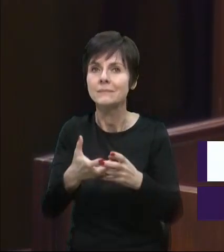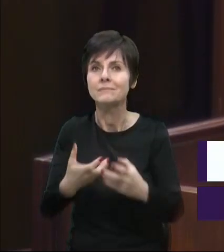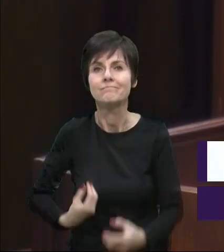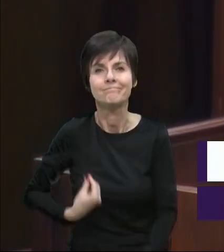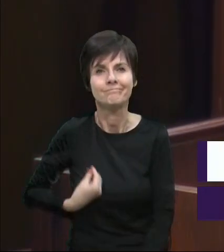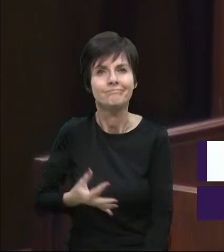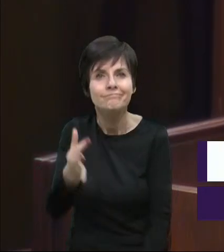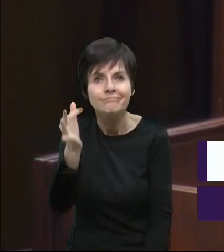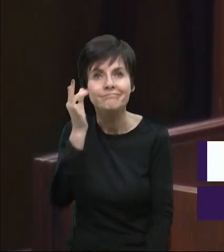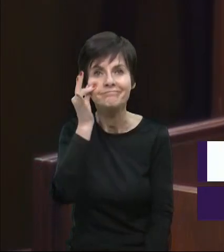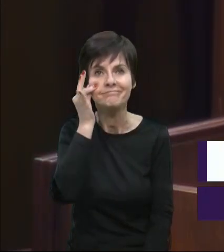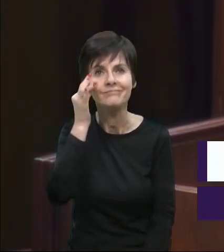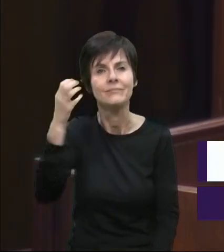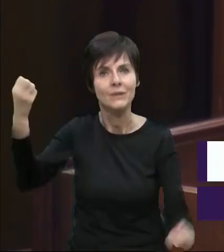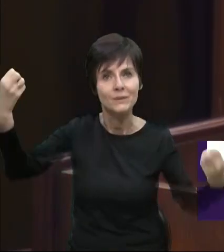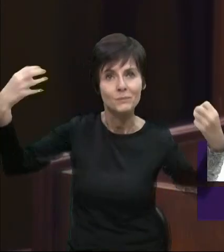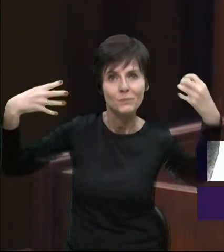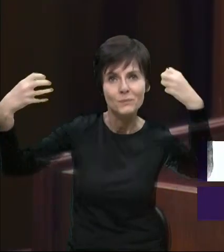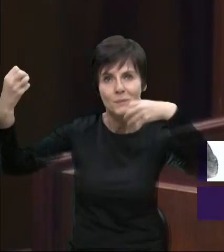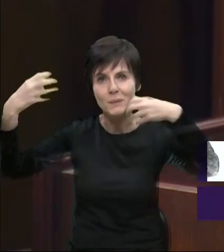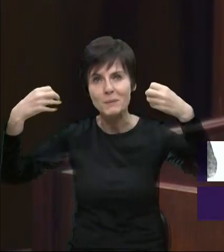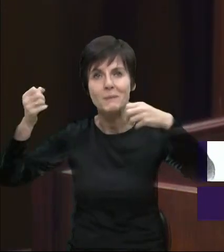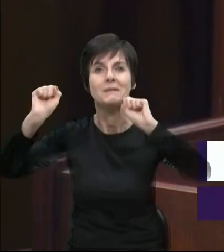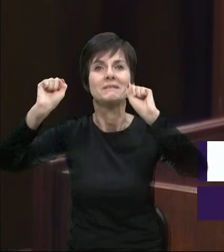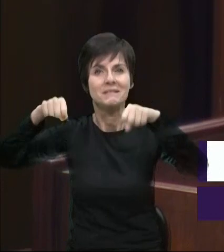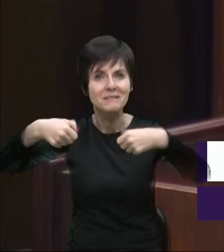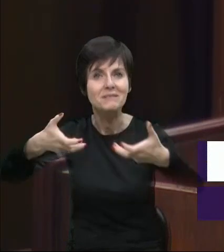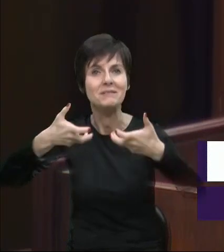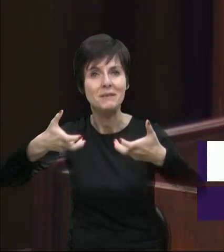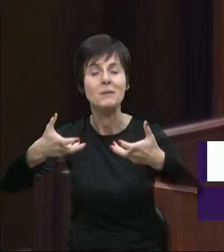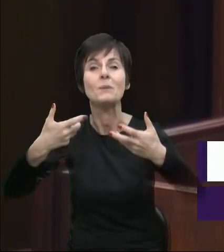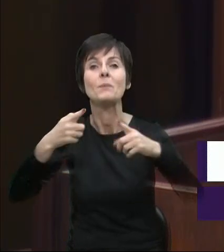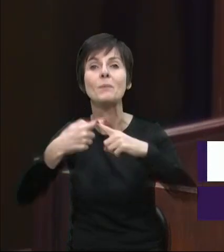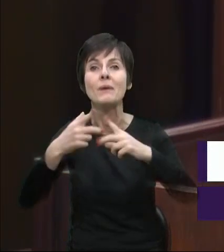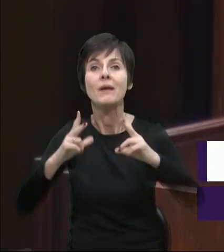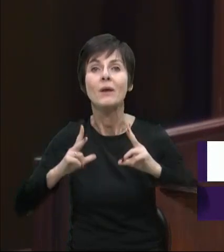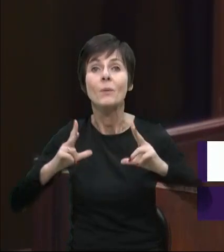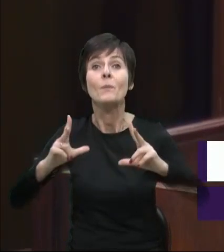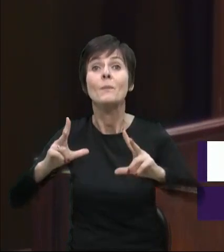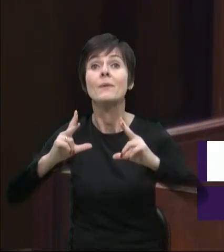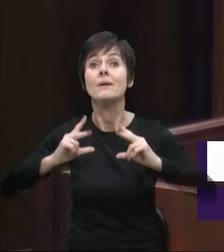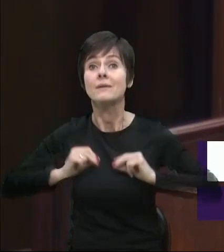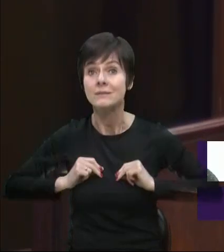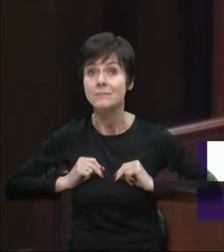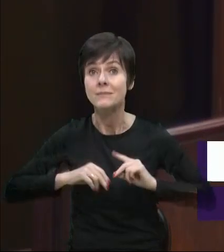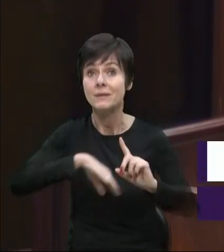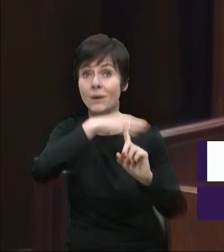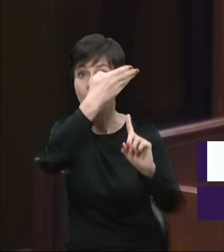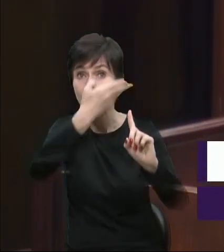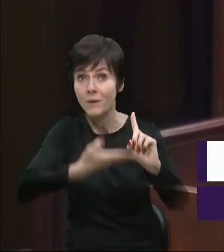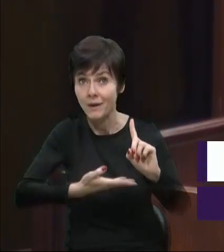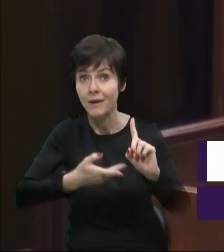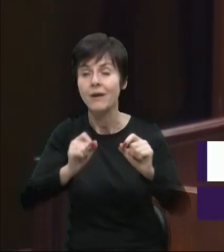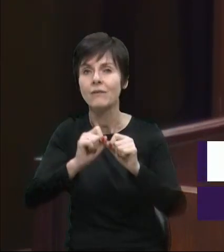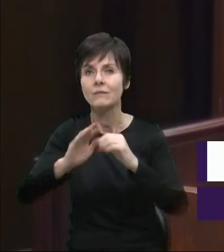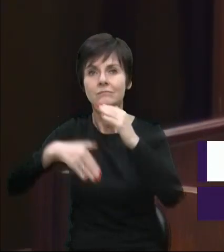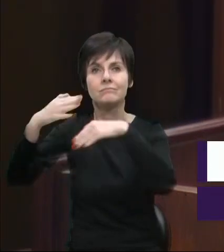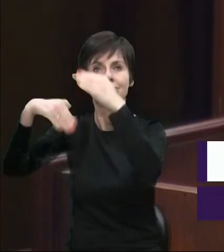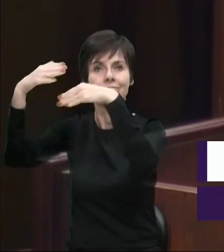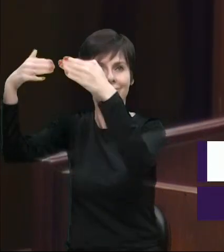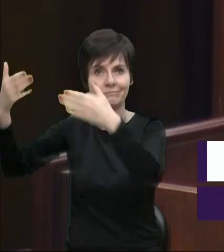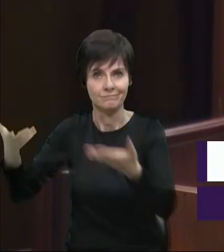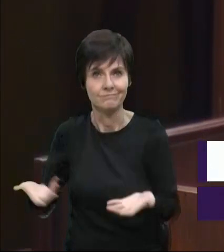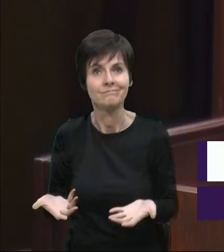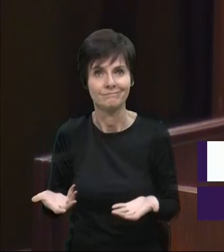nós queremos sim os holofotes, porque eu acho que é o reconhecimento que faz também com que a gente cresça, com que a gente evolua, com que a